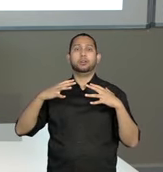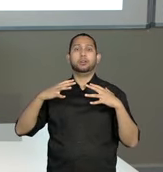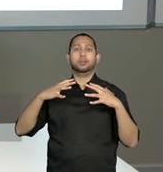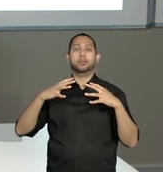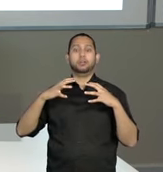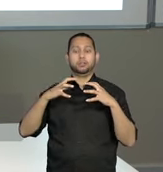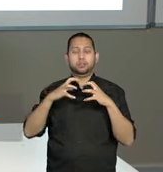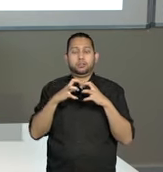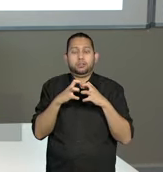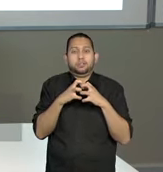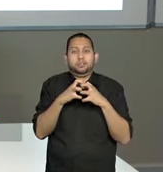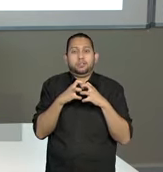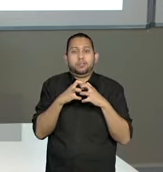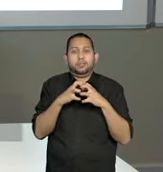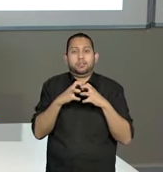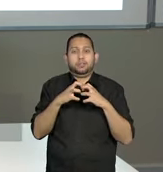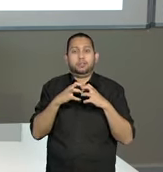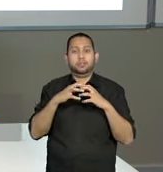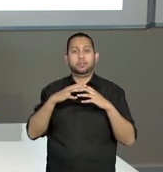se contrair